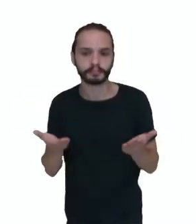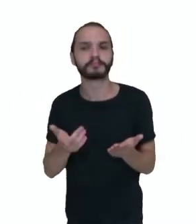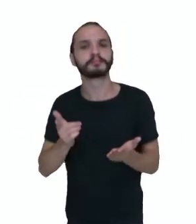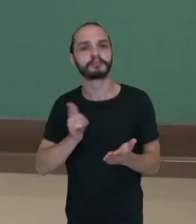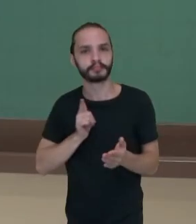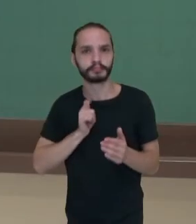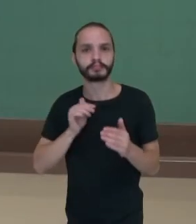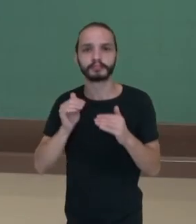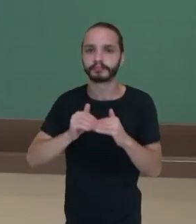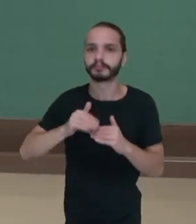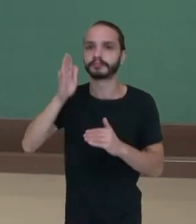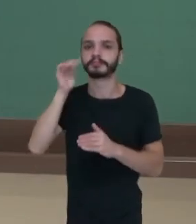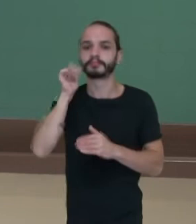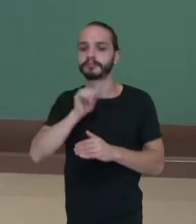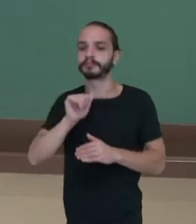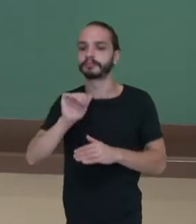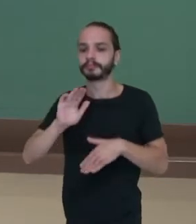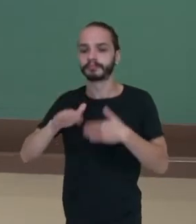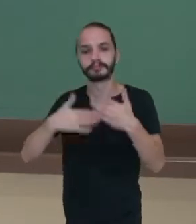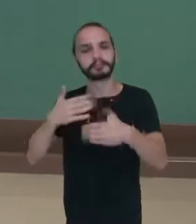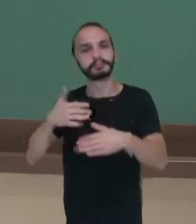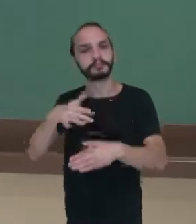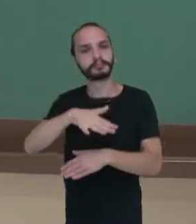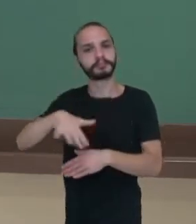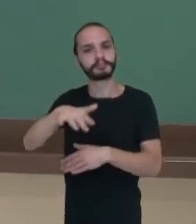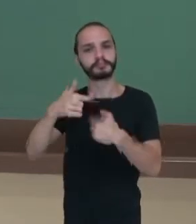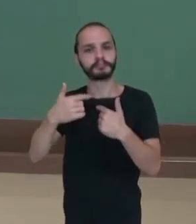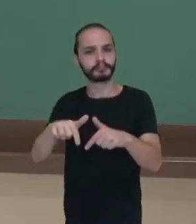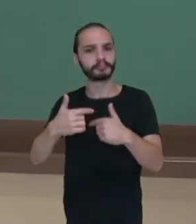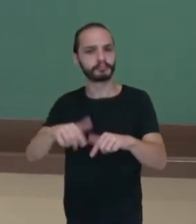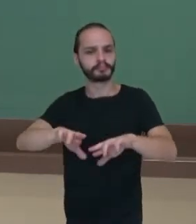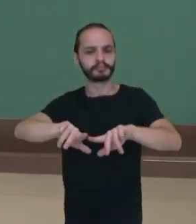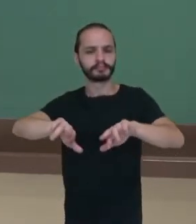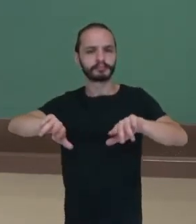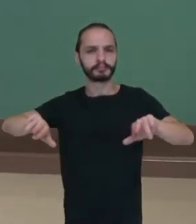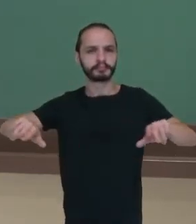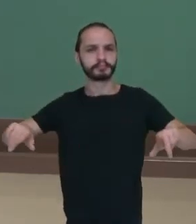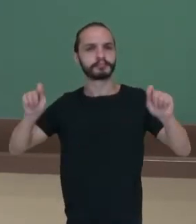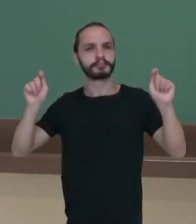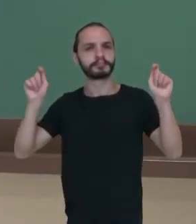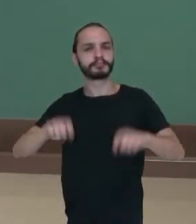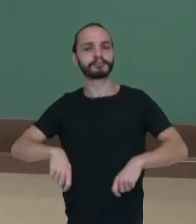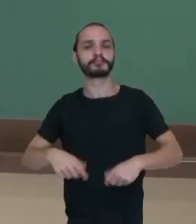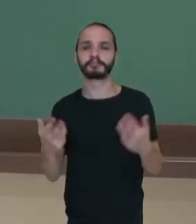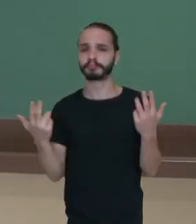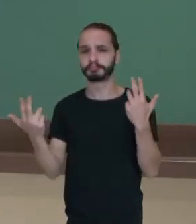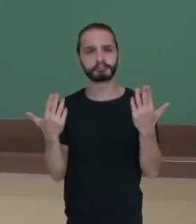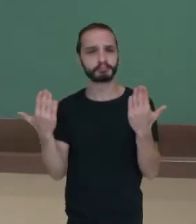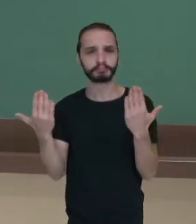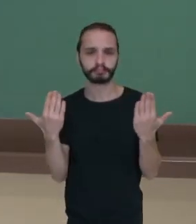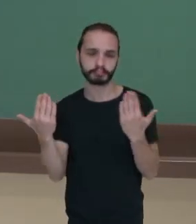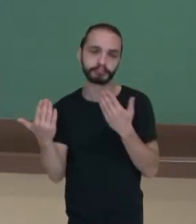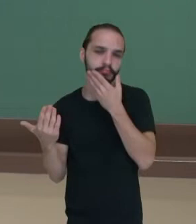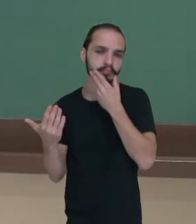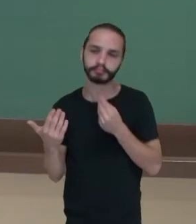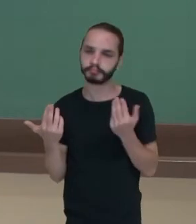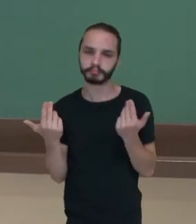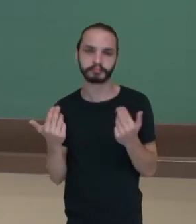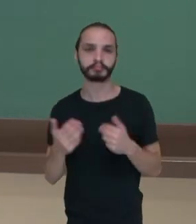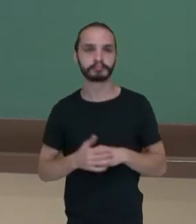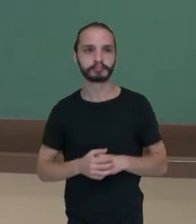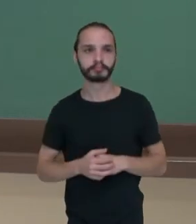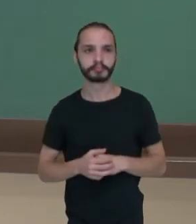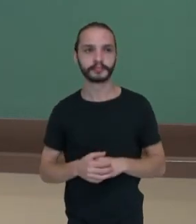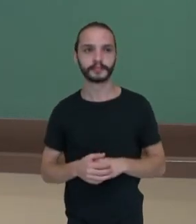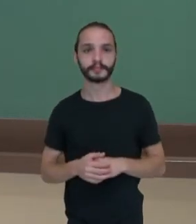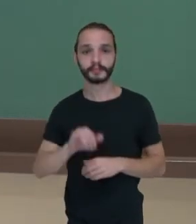ter as mulheres desenvolvendo funções nas mais variadas áreas, assim como os homens, né? E aí, segundo o